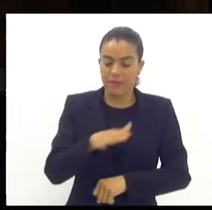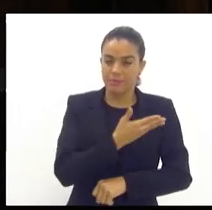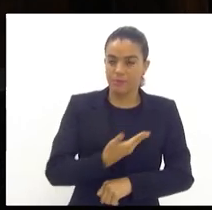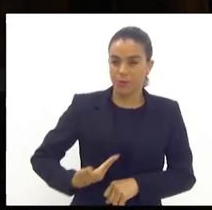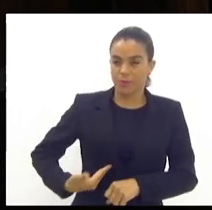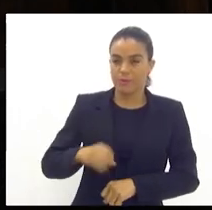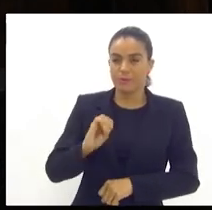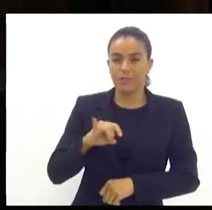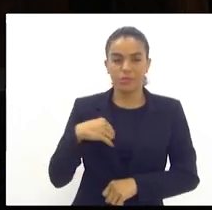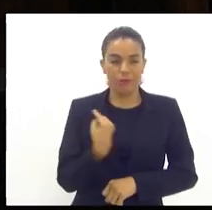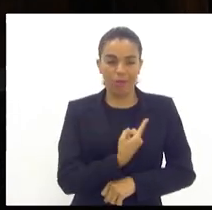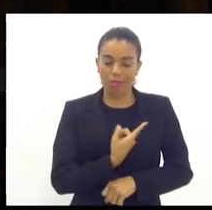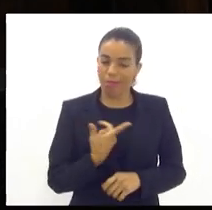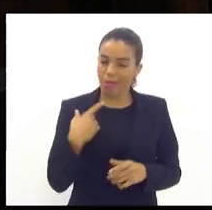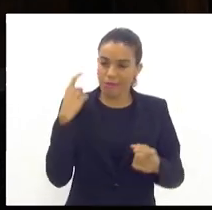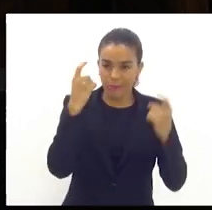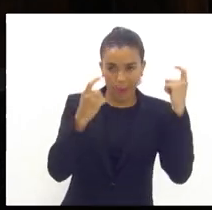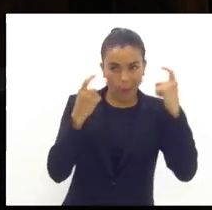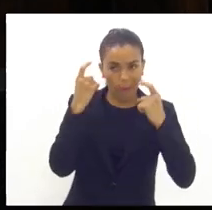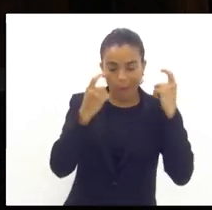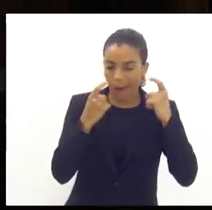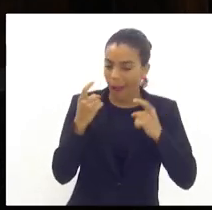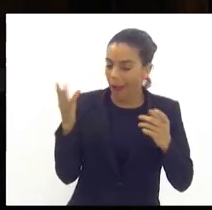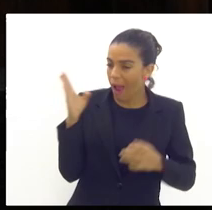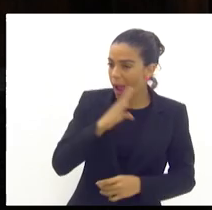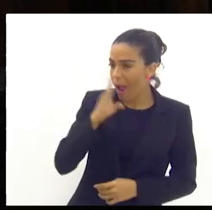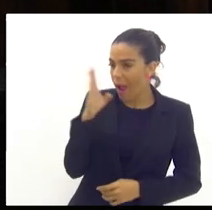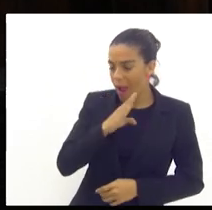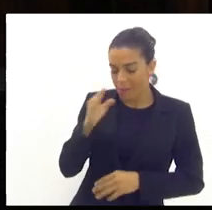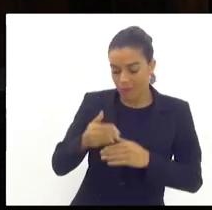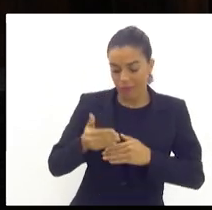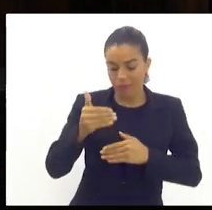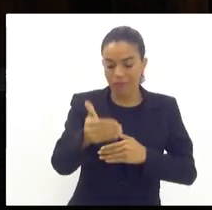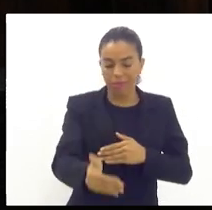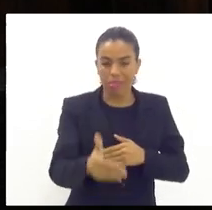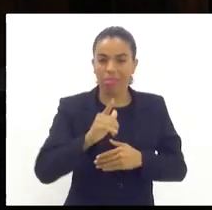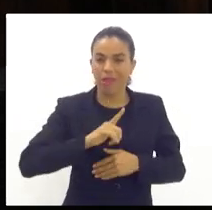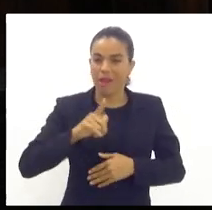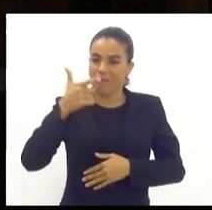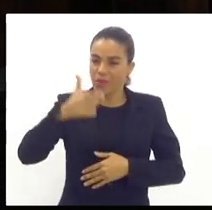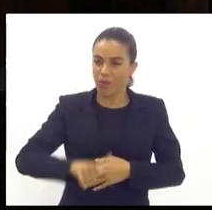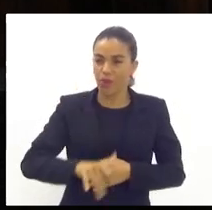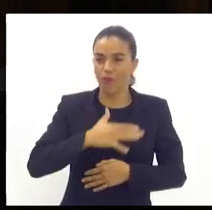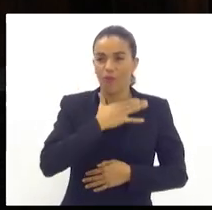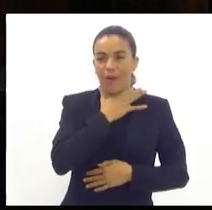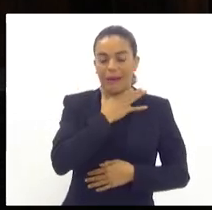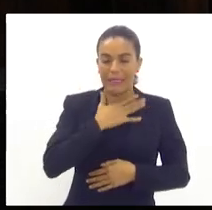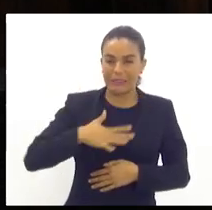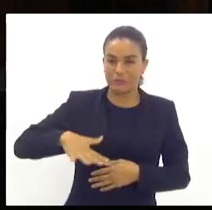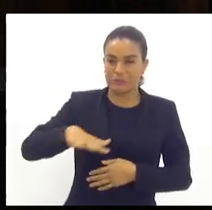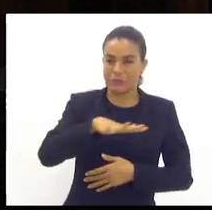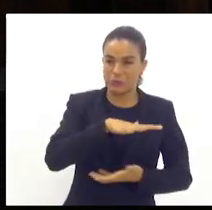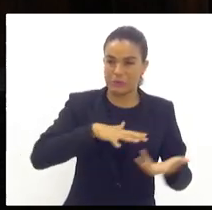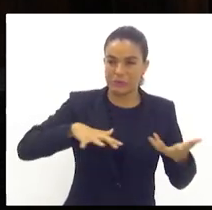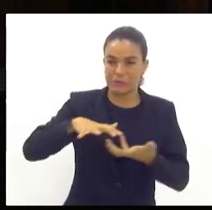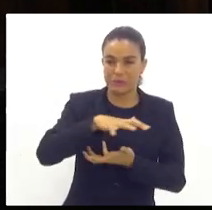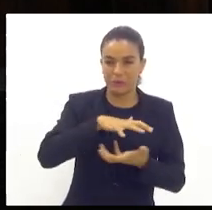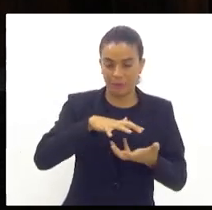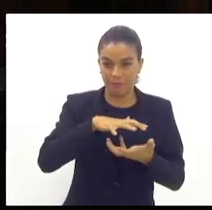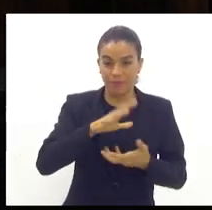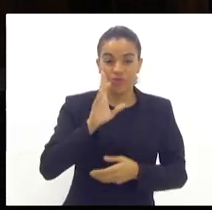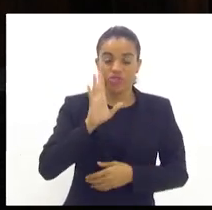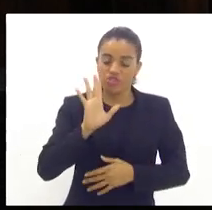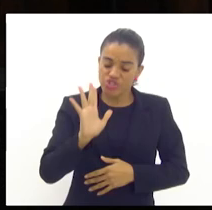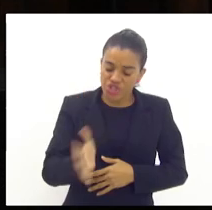não tomar o cuidado devido, muito em breve teremos essa crise voltando de forma caótica para o Estado do Rio de Janeiro, que já vem